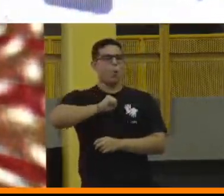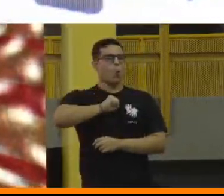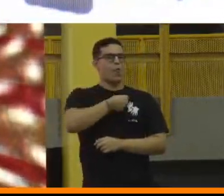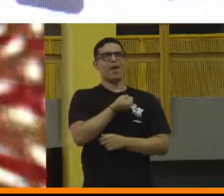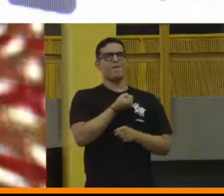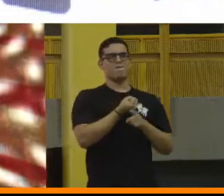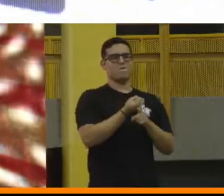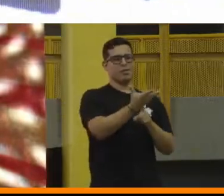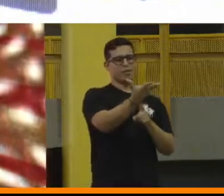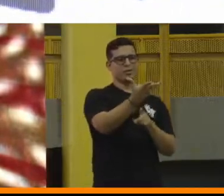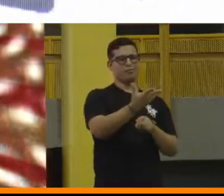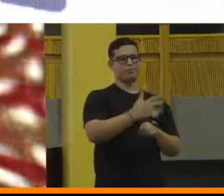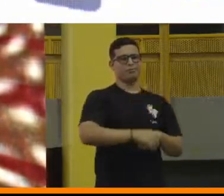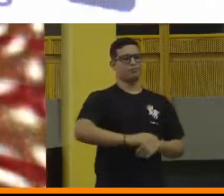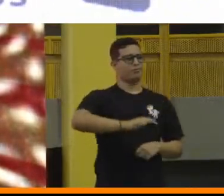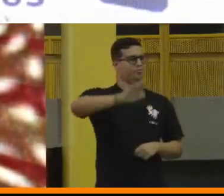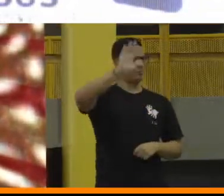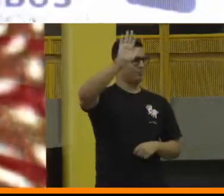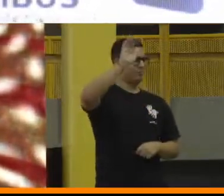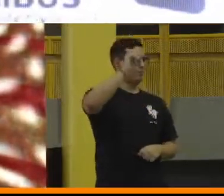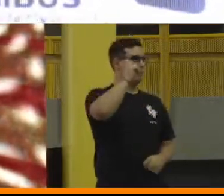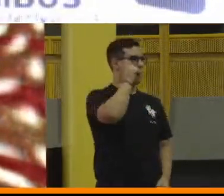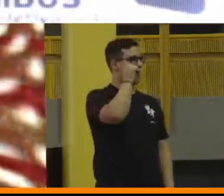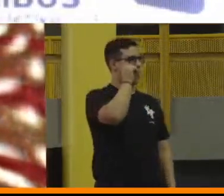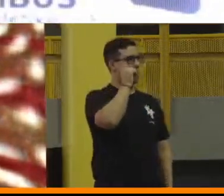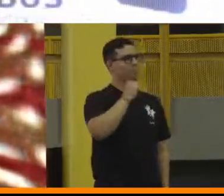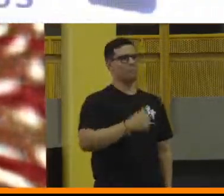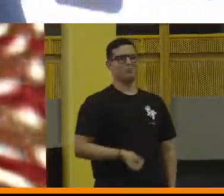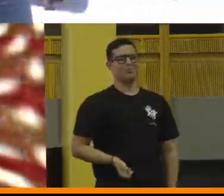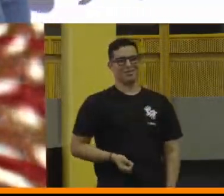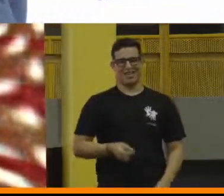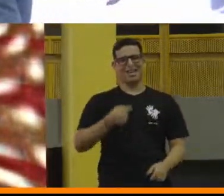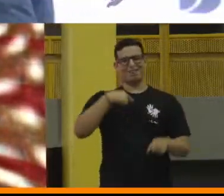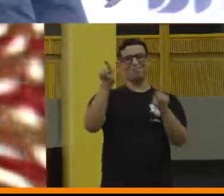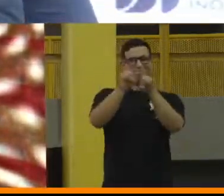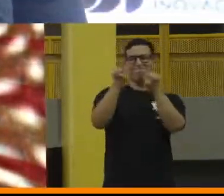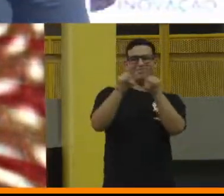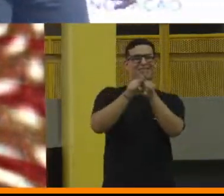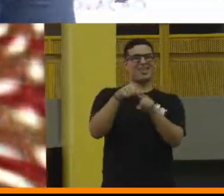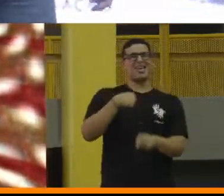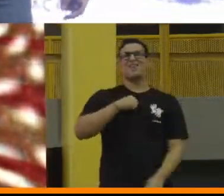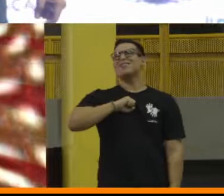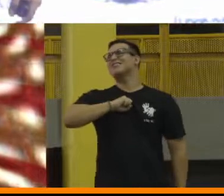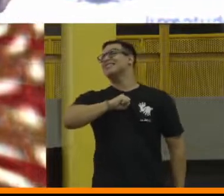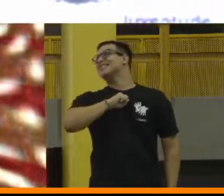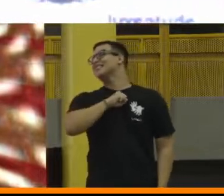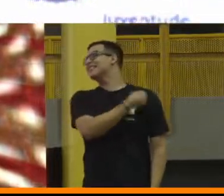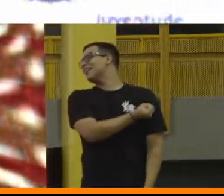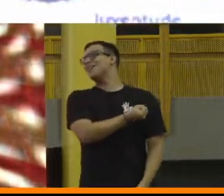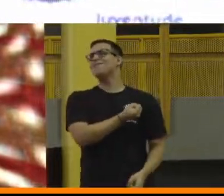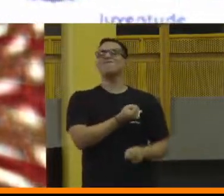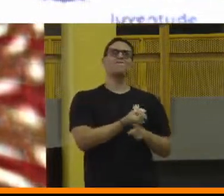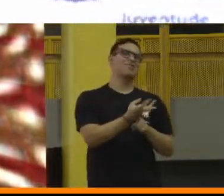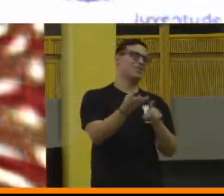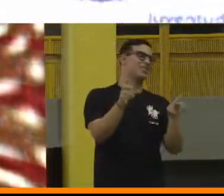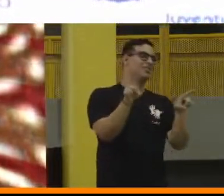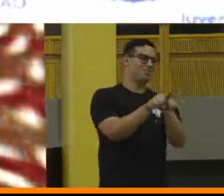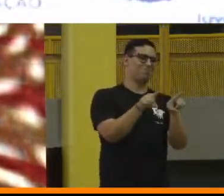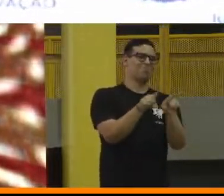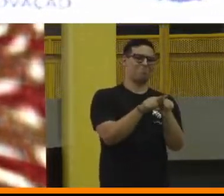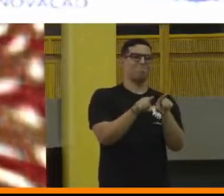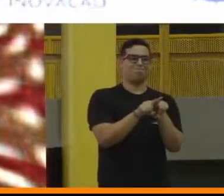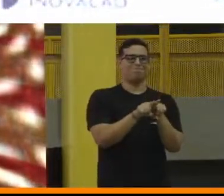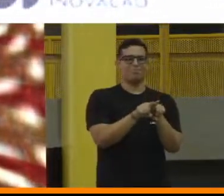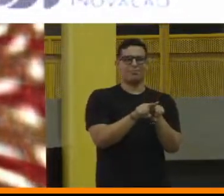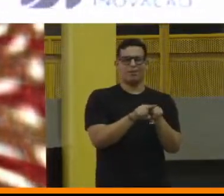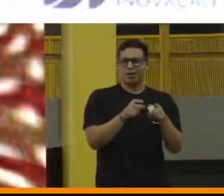física? Tamo junto! Eu odeio tanto quanto vocês. Ô